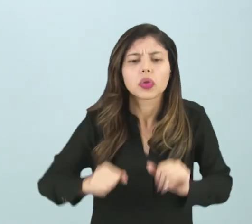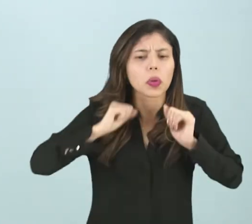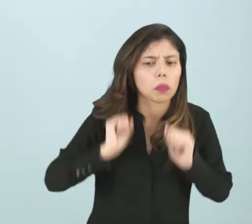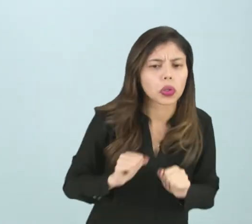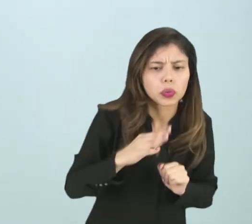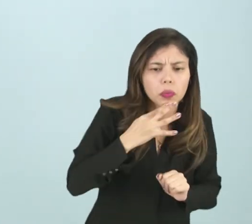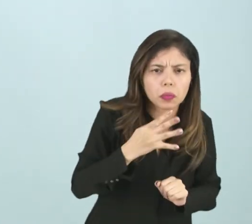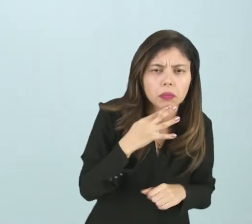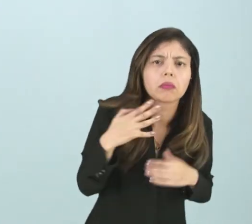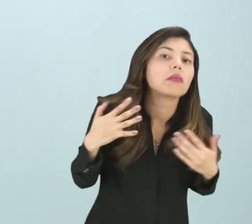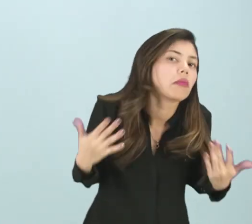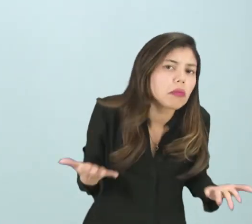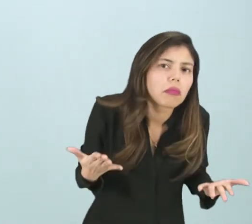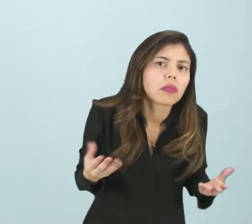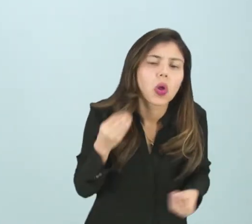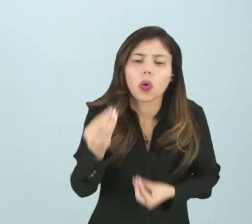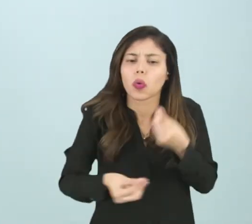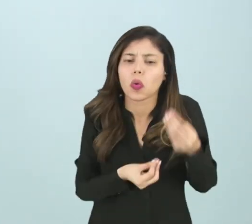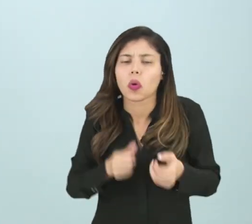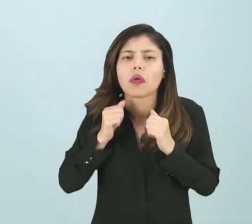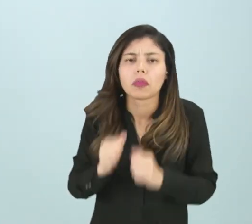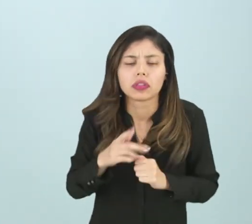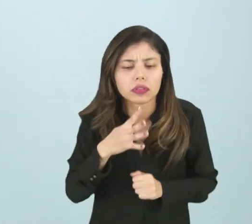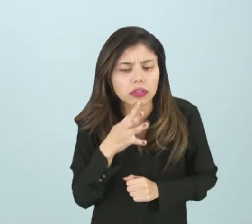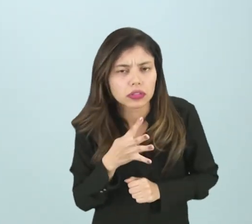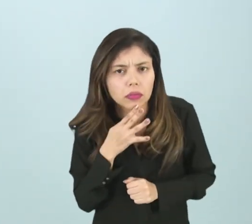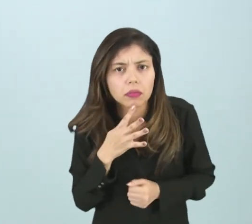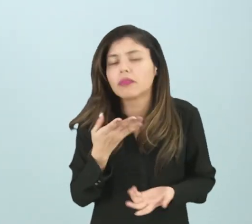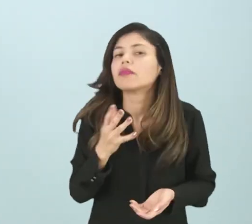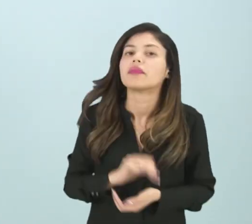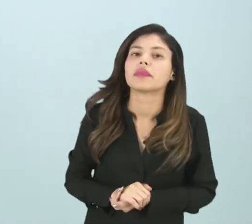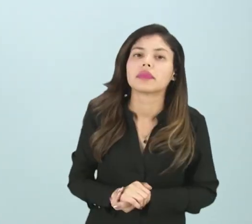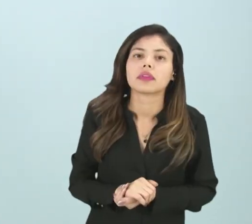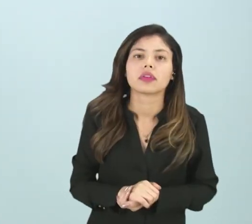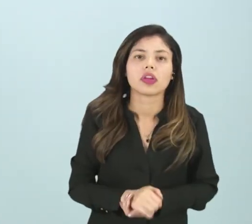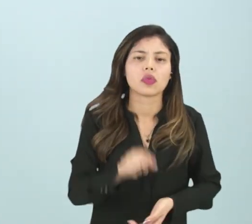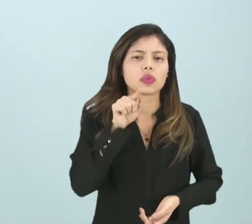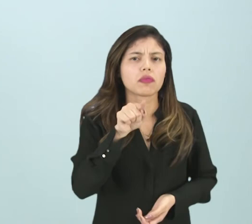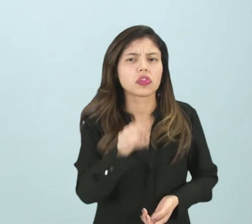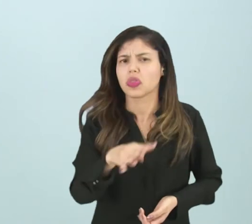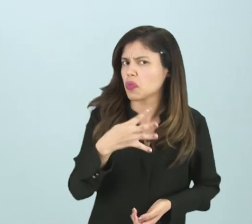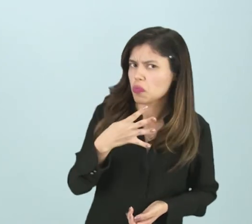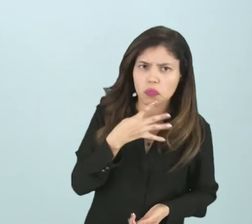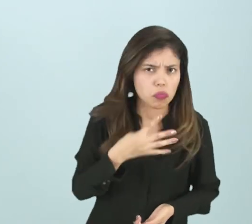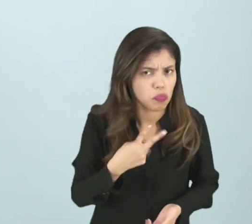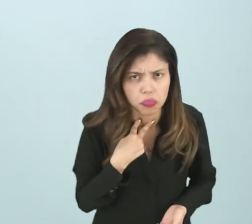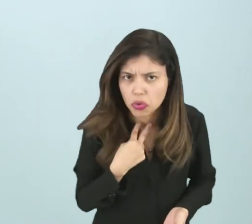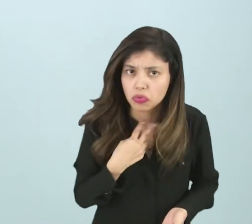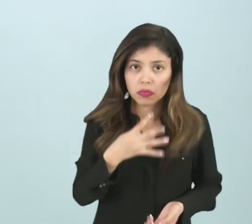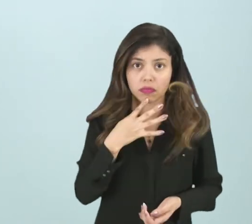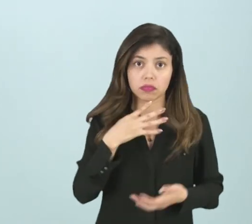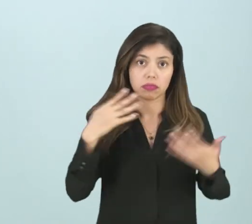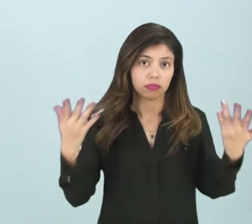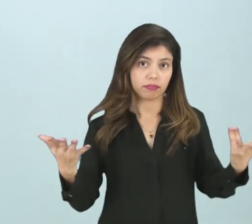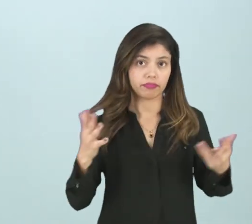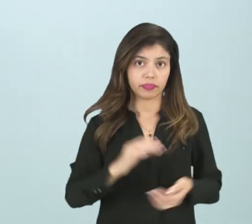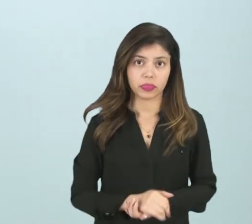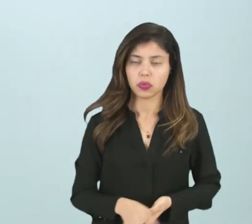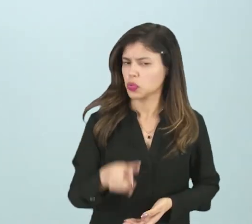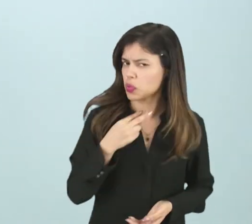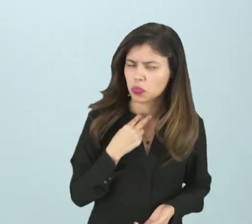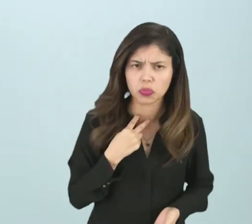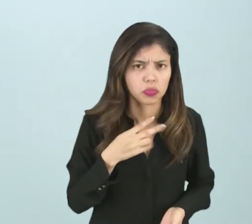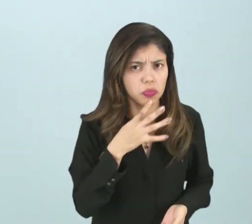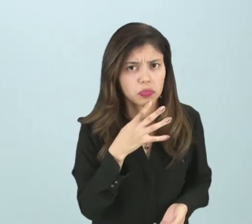pode conhecer, como pode conhecer e o que você não pode conhecer. Bem, o que não